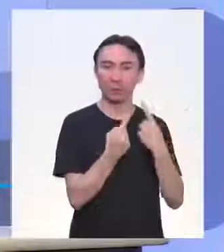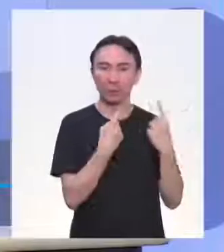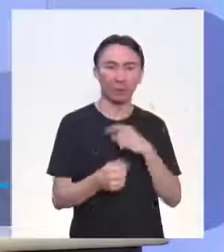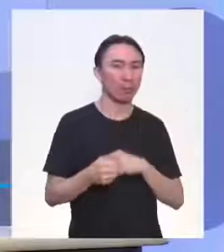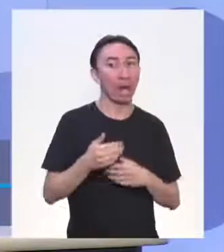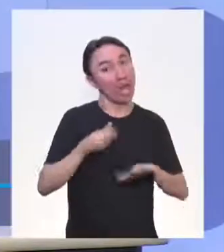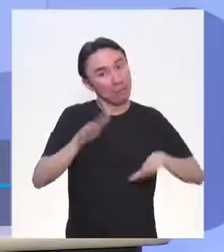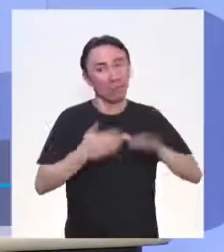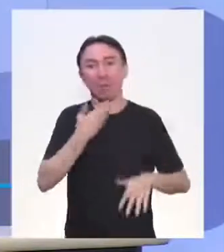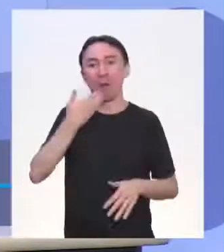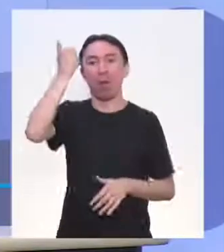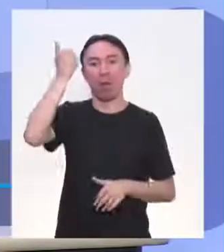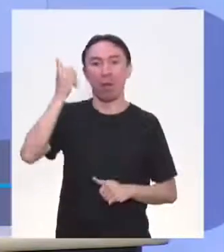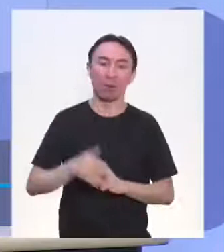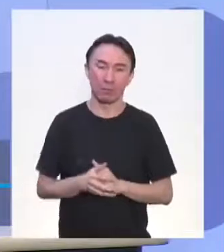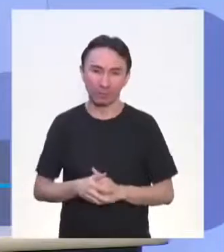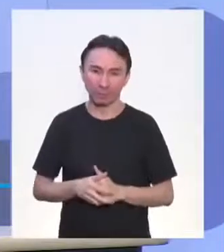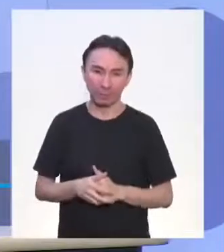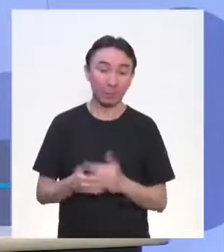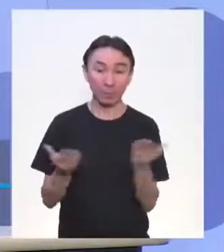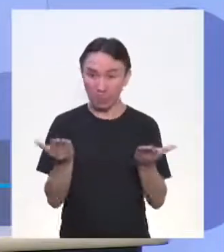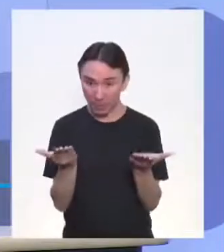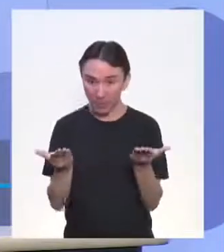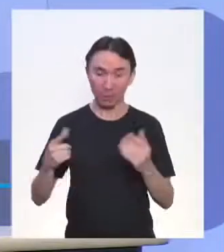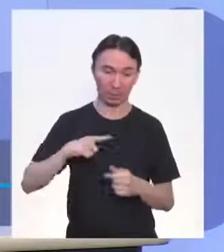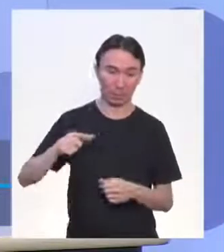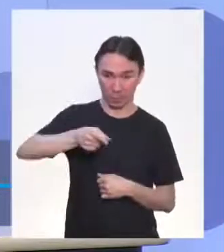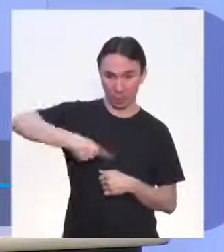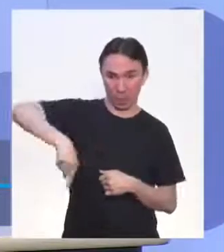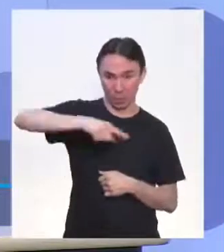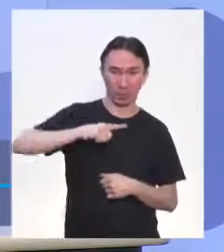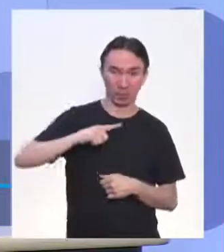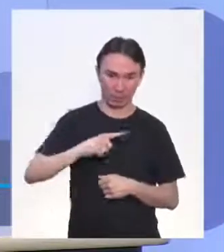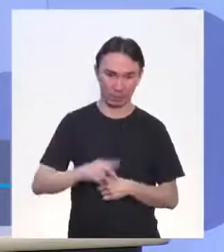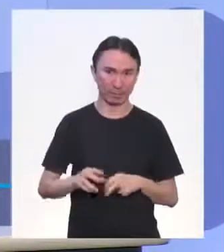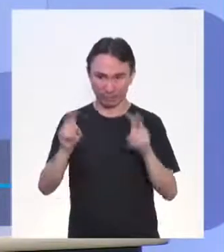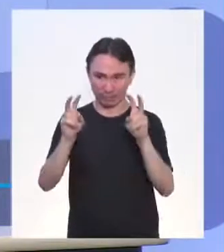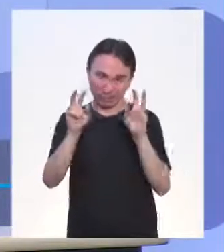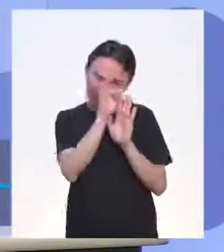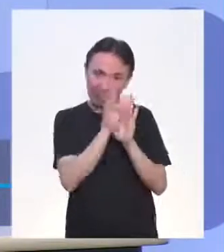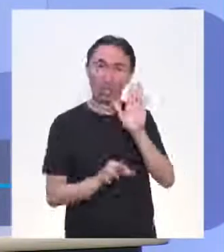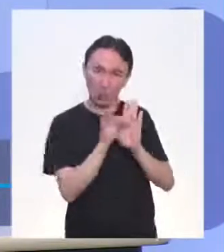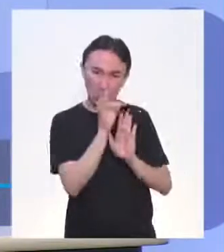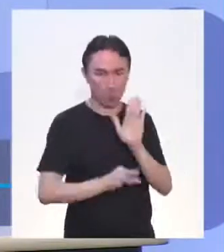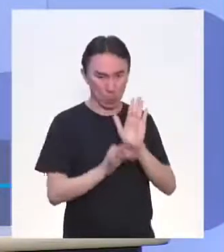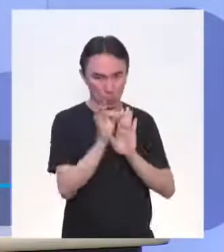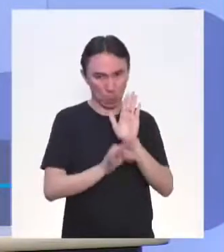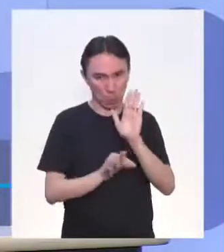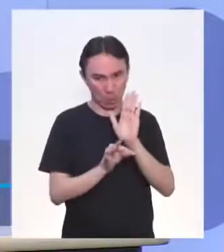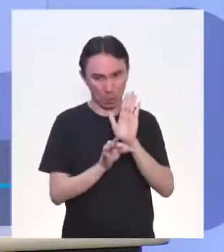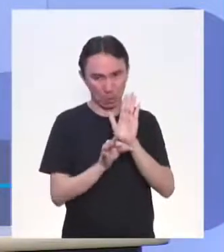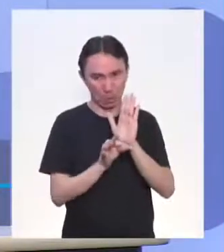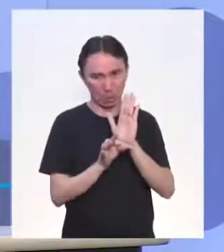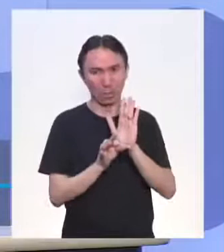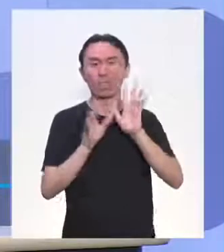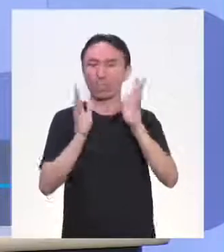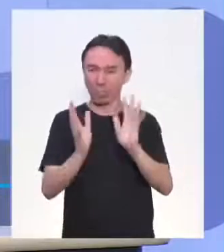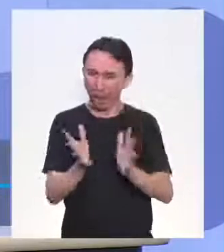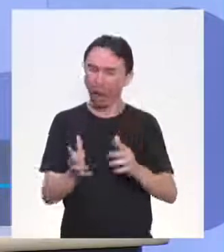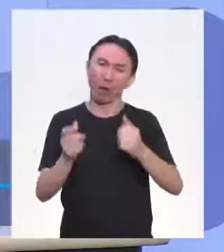Então, agora... nós vamos trabalhar com um dos textos. Nós já falamos para vocês várias vezes que